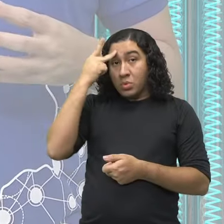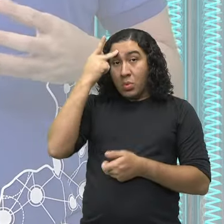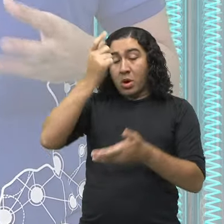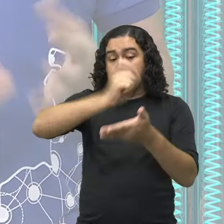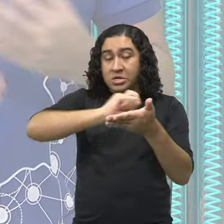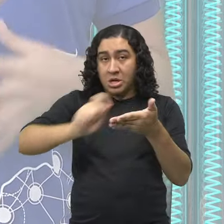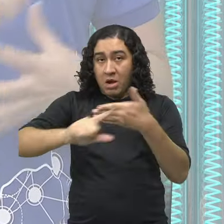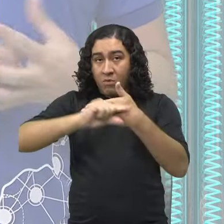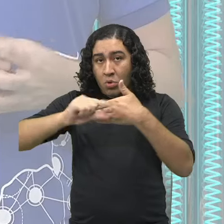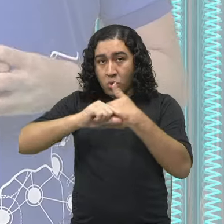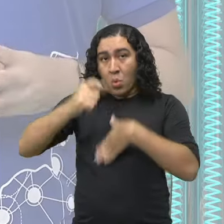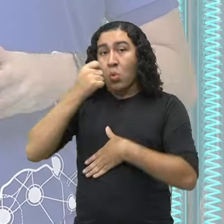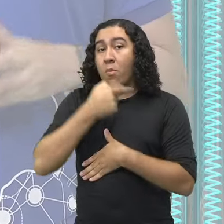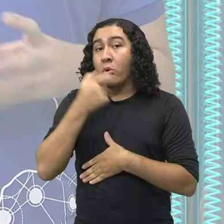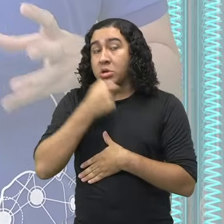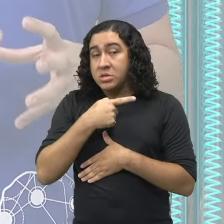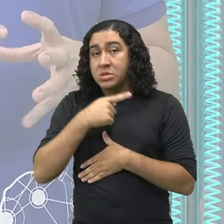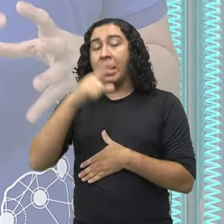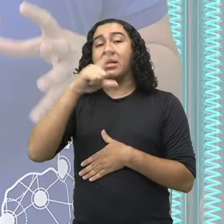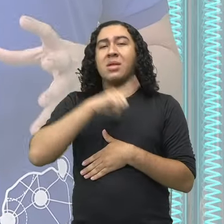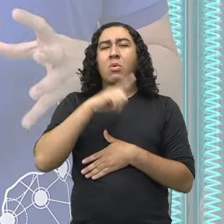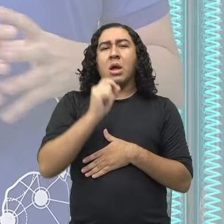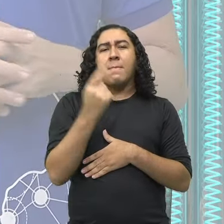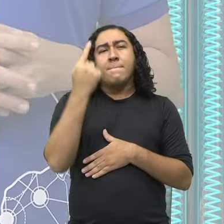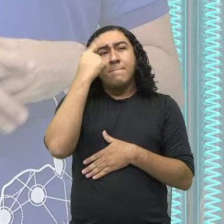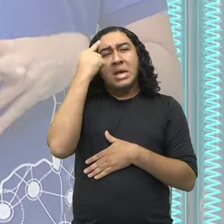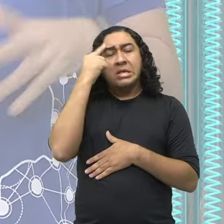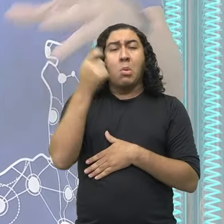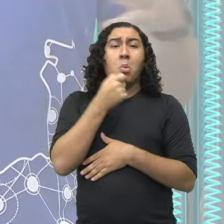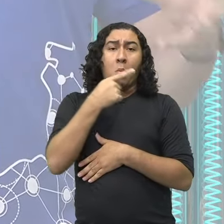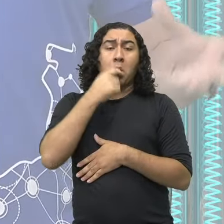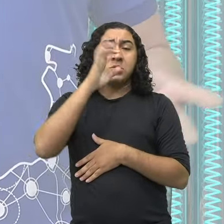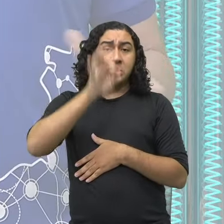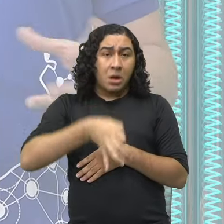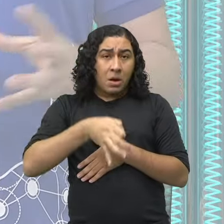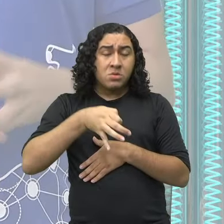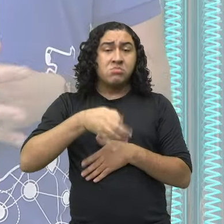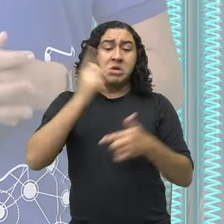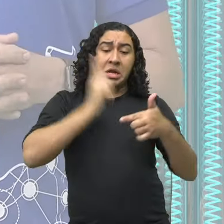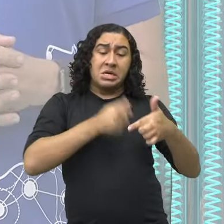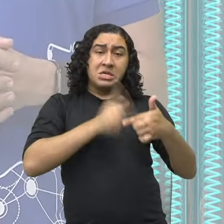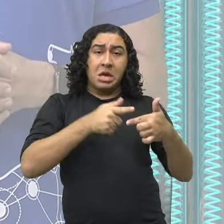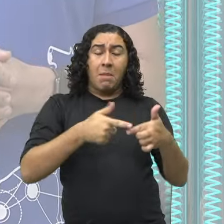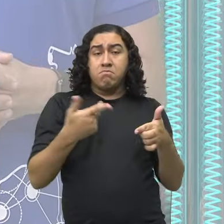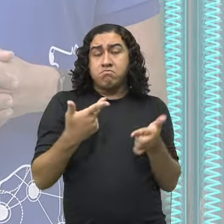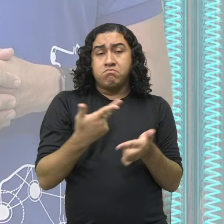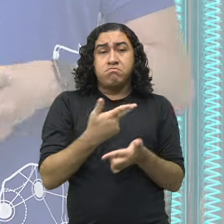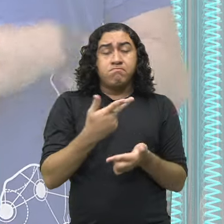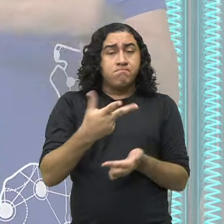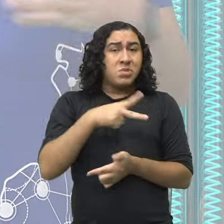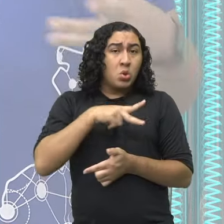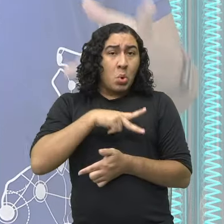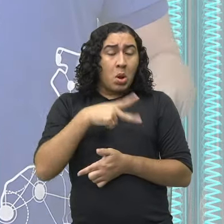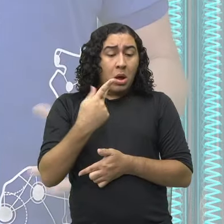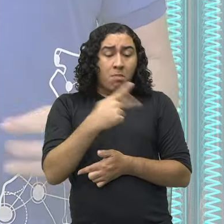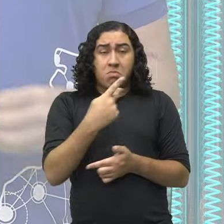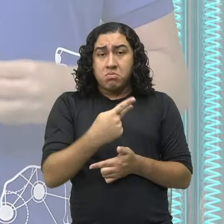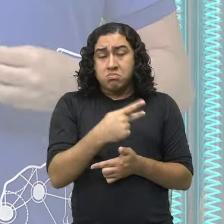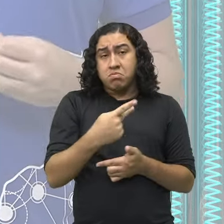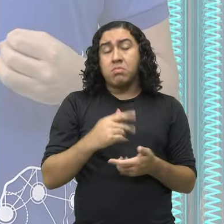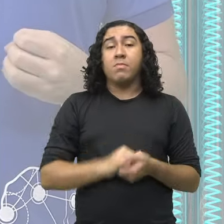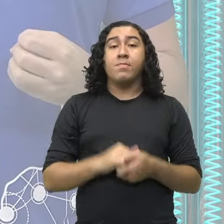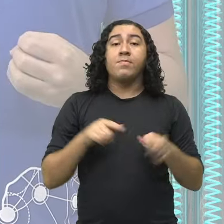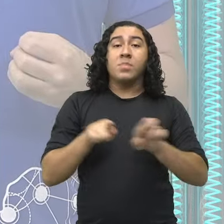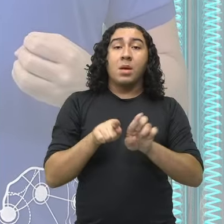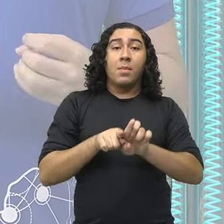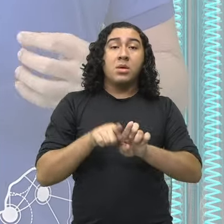essa personalidade de rir de si mesmo, né? E tratar da mesma forma os fatos